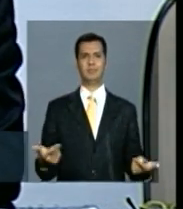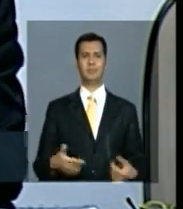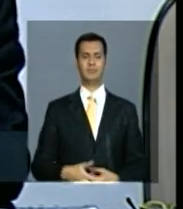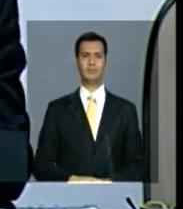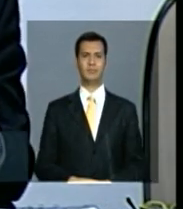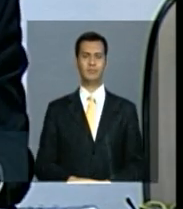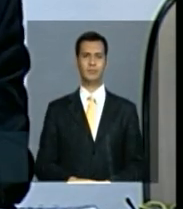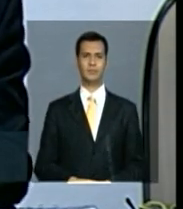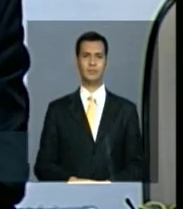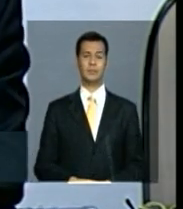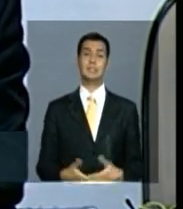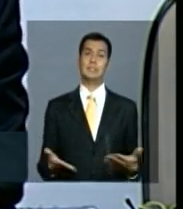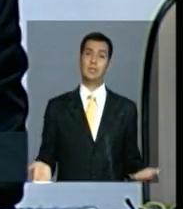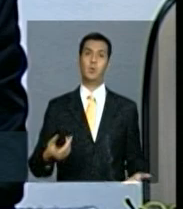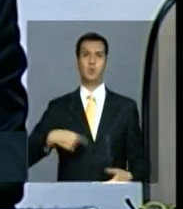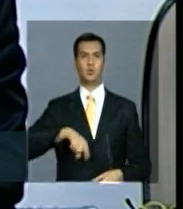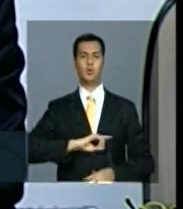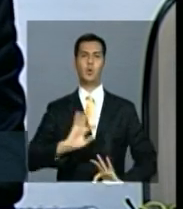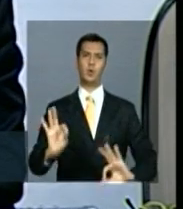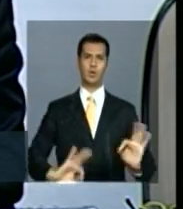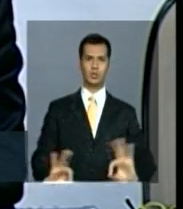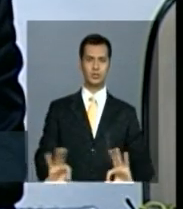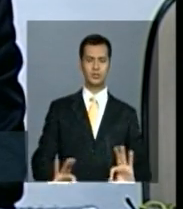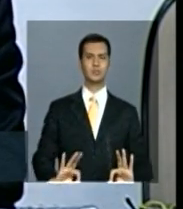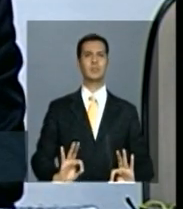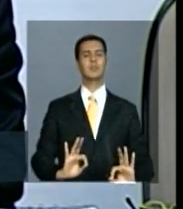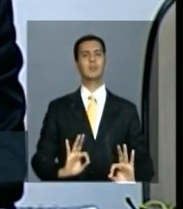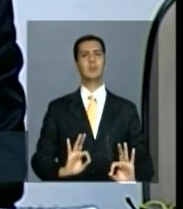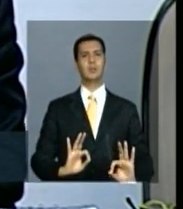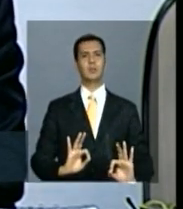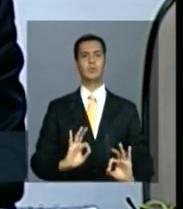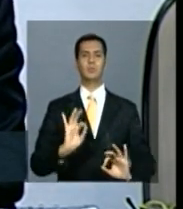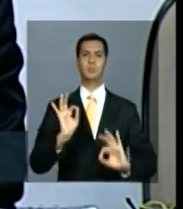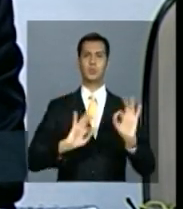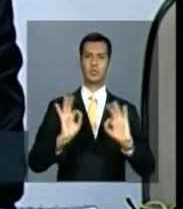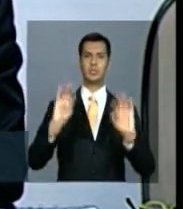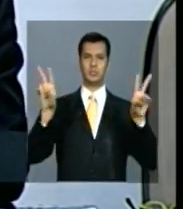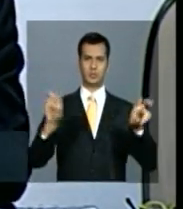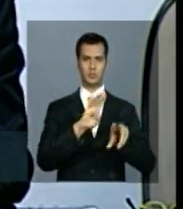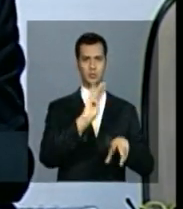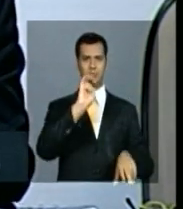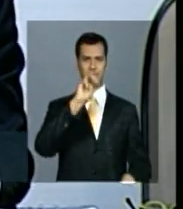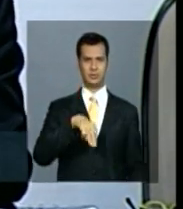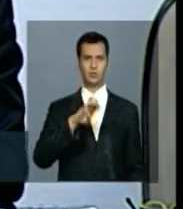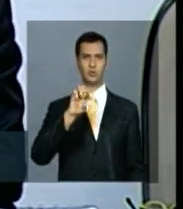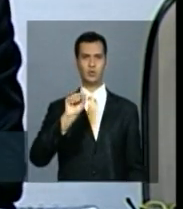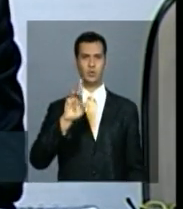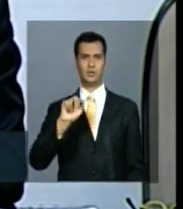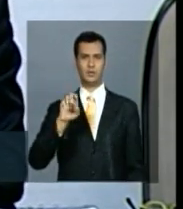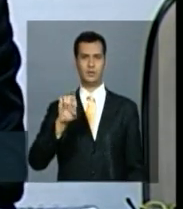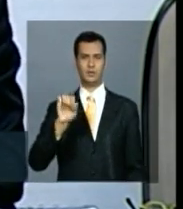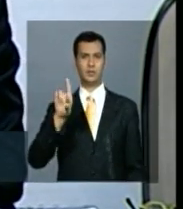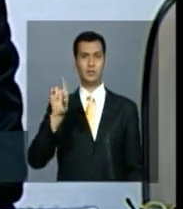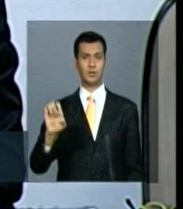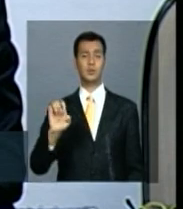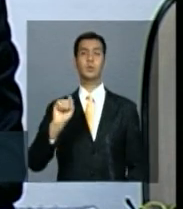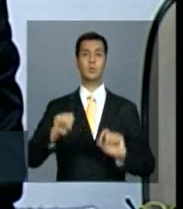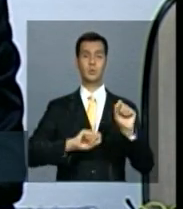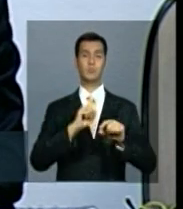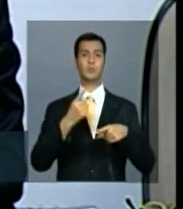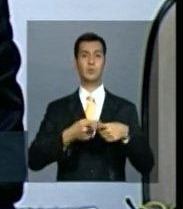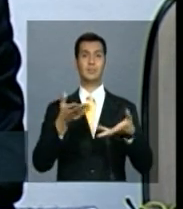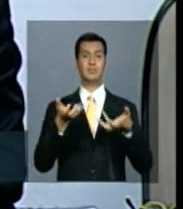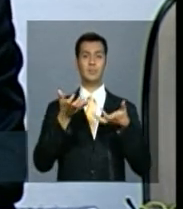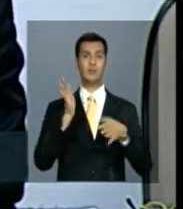e para isso nós reorganizamos o Brasil sorridente no sentido de chegar nessa população que não era atingida